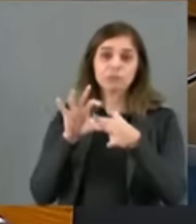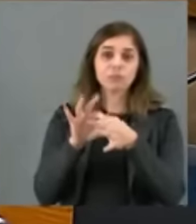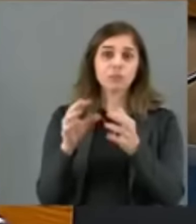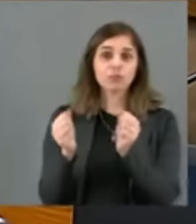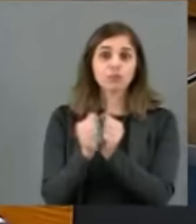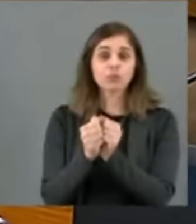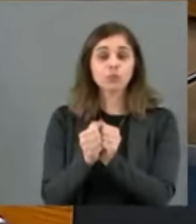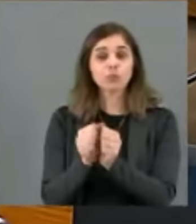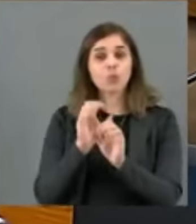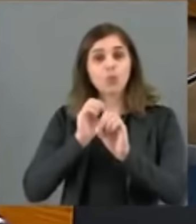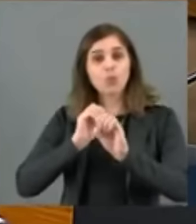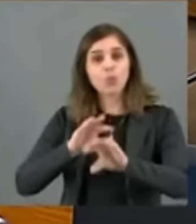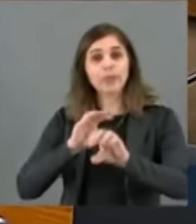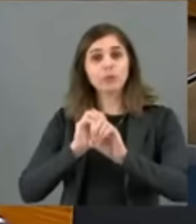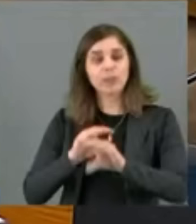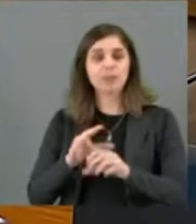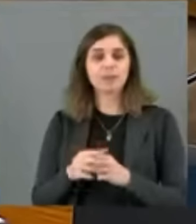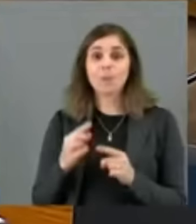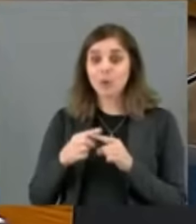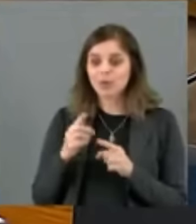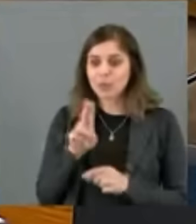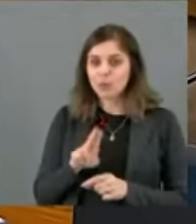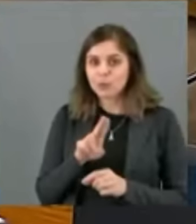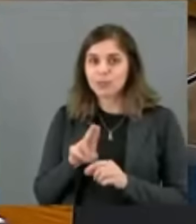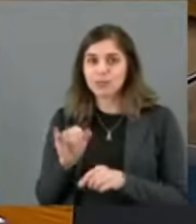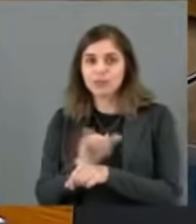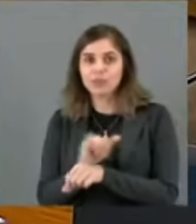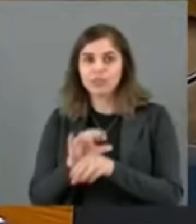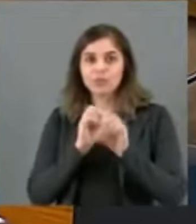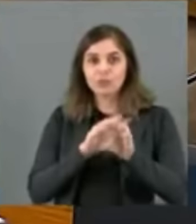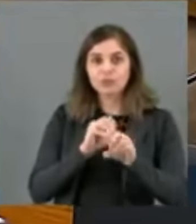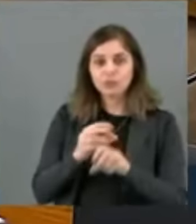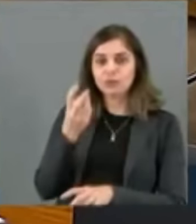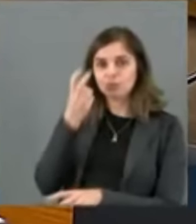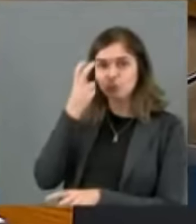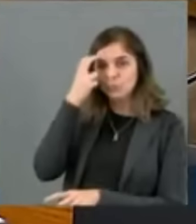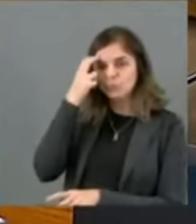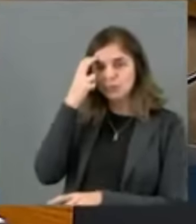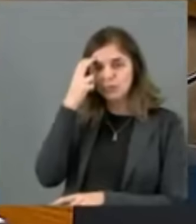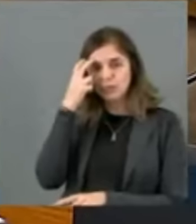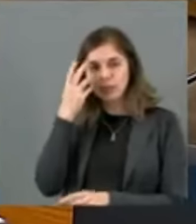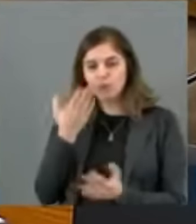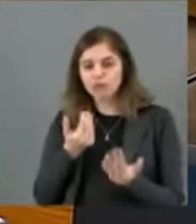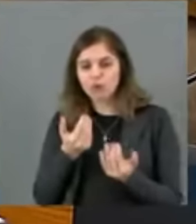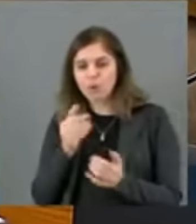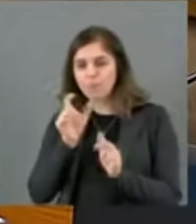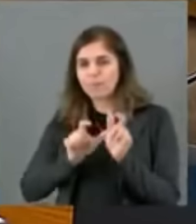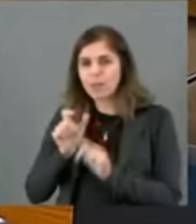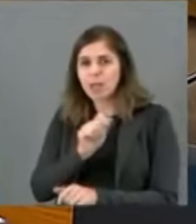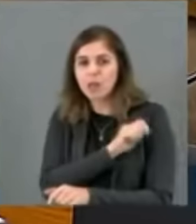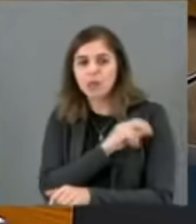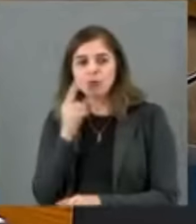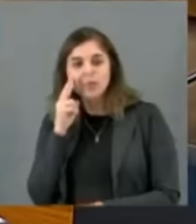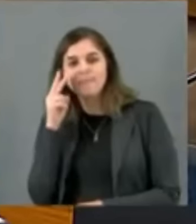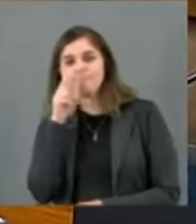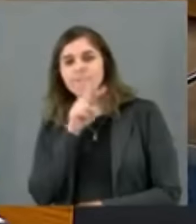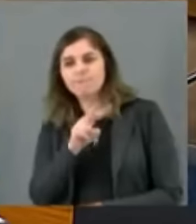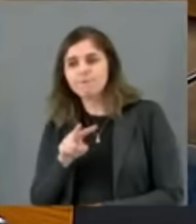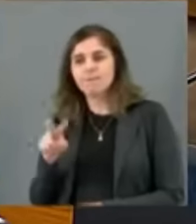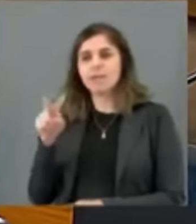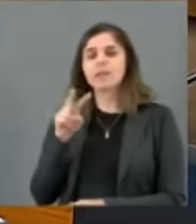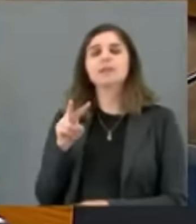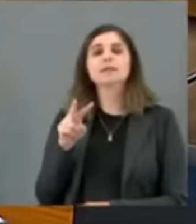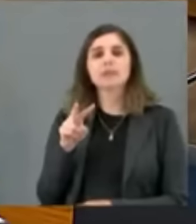cultura, aquele jovem se vendo representado ali dentro de todas as possibilidades que a cultura pode